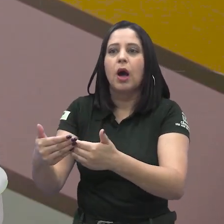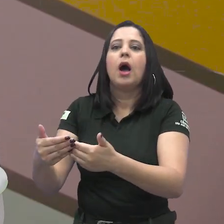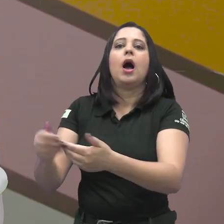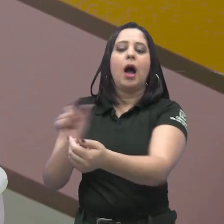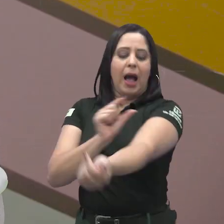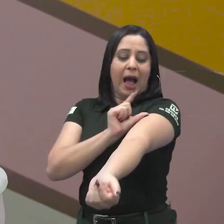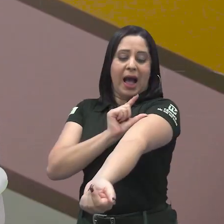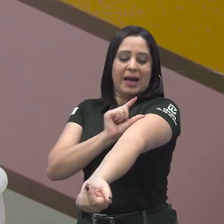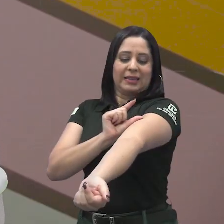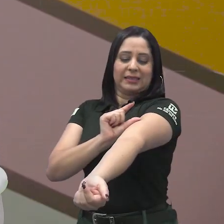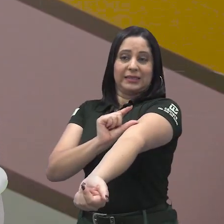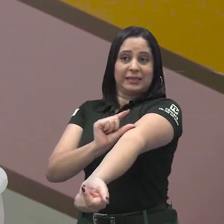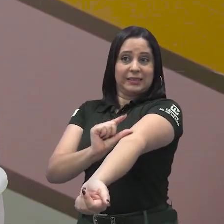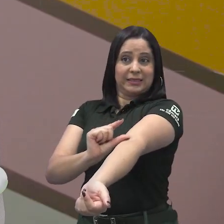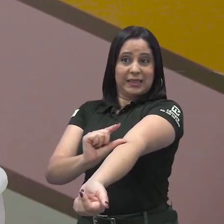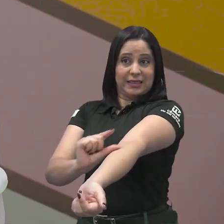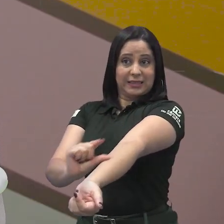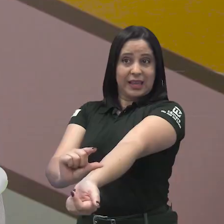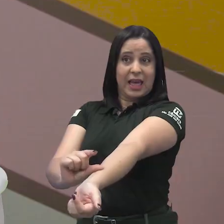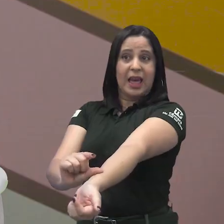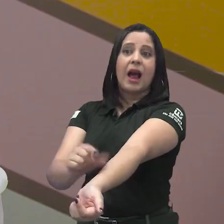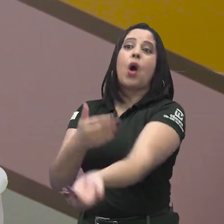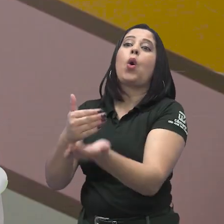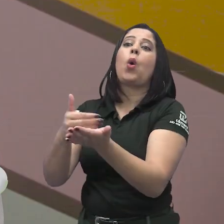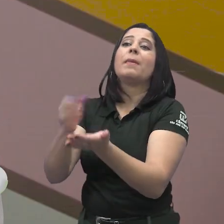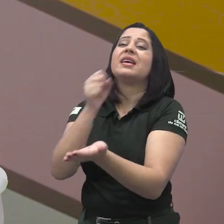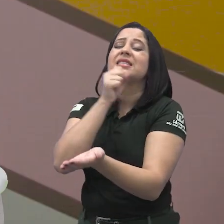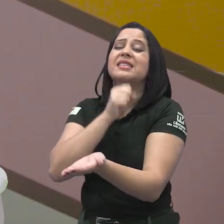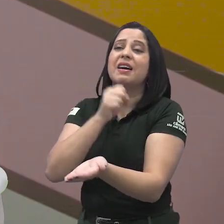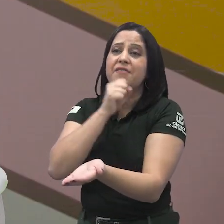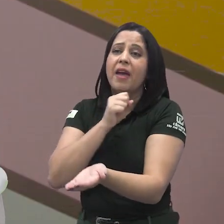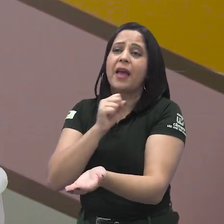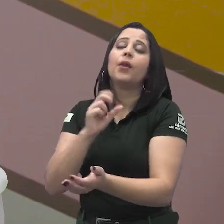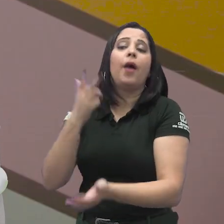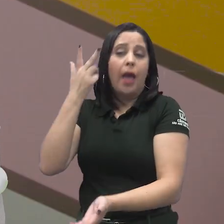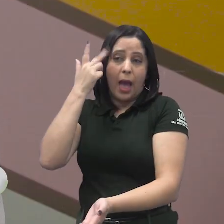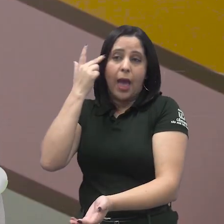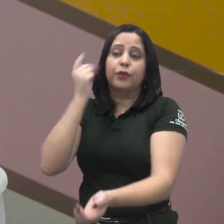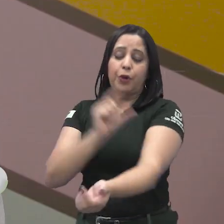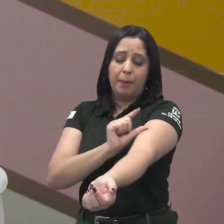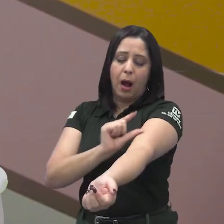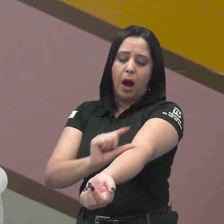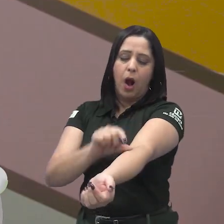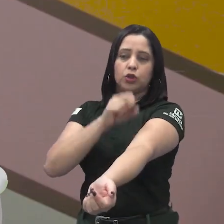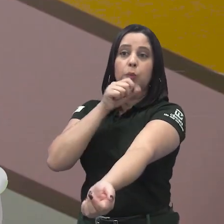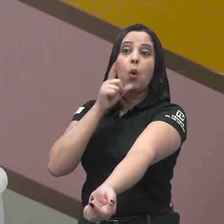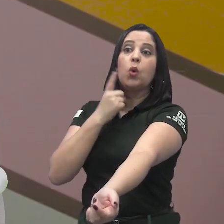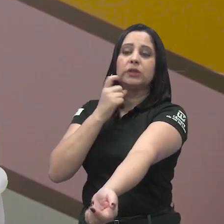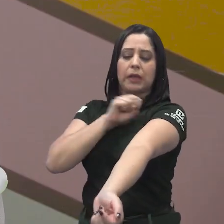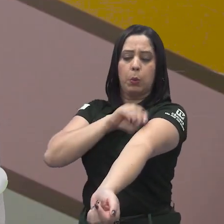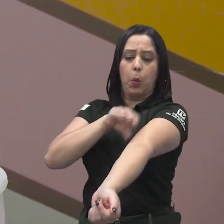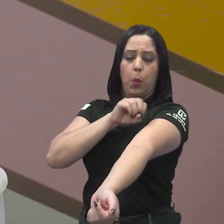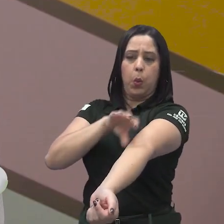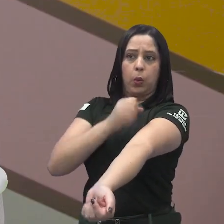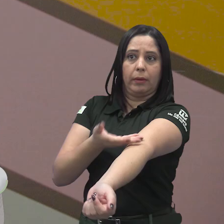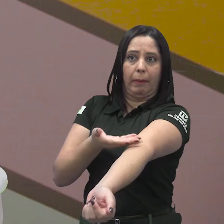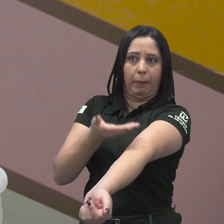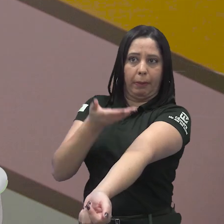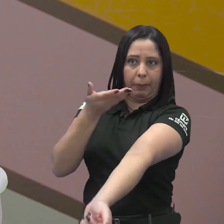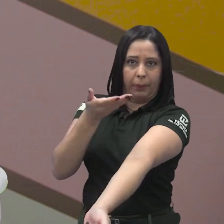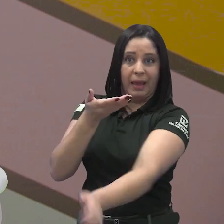vão apresentando, você vai tendo níveis mais altos de pressão que não são, digamos, normais,